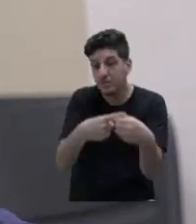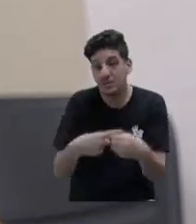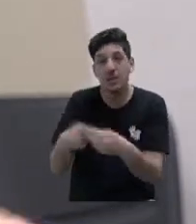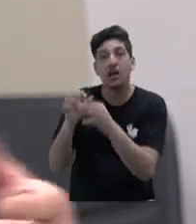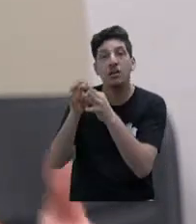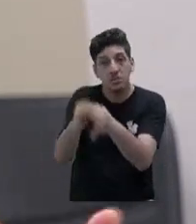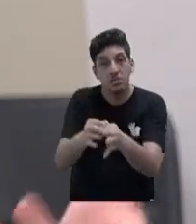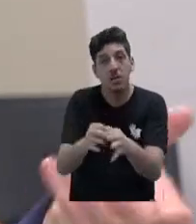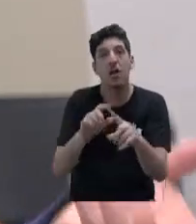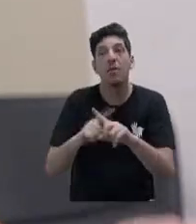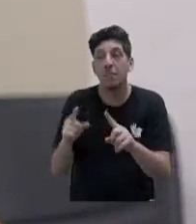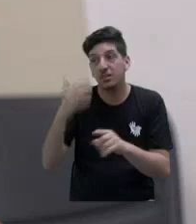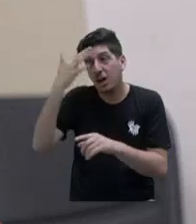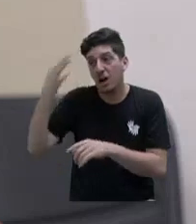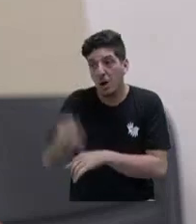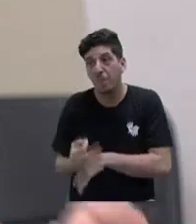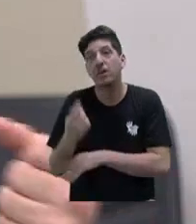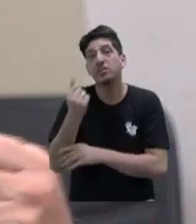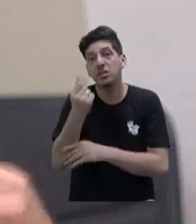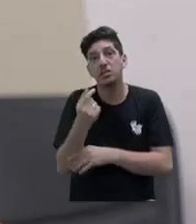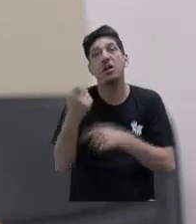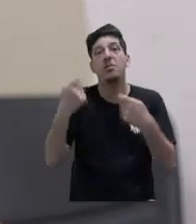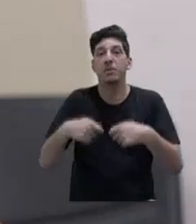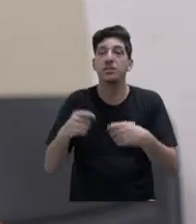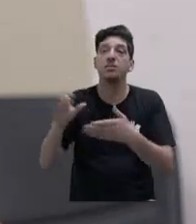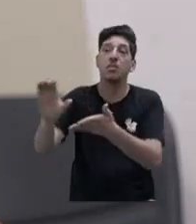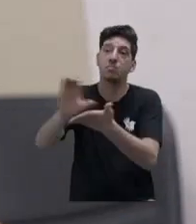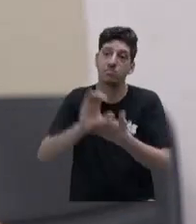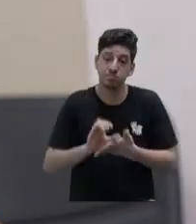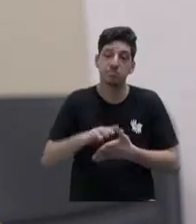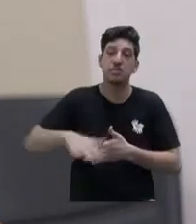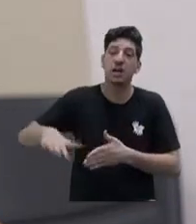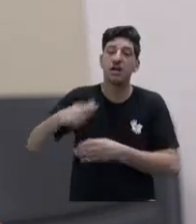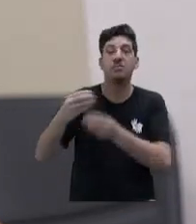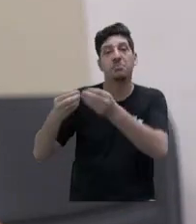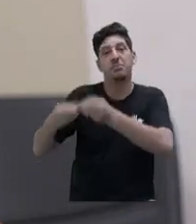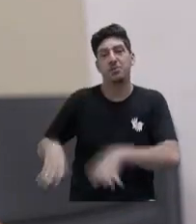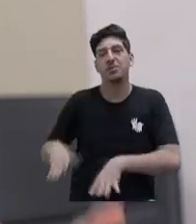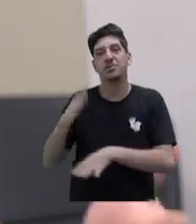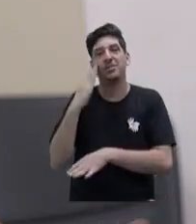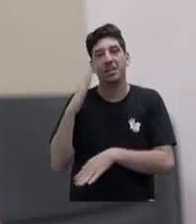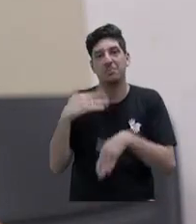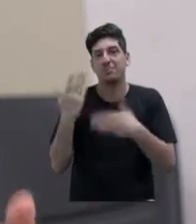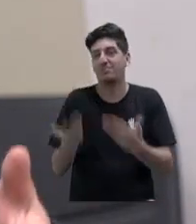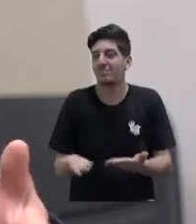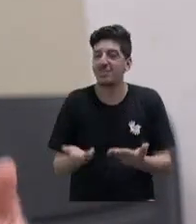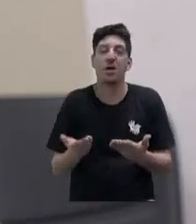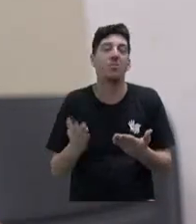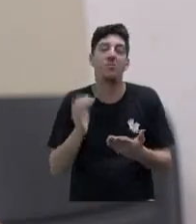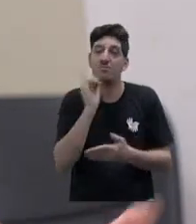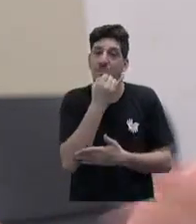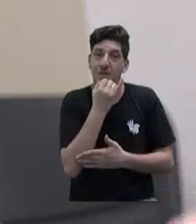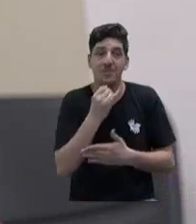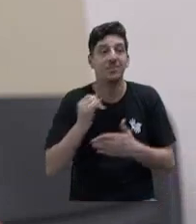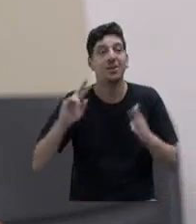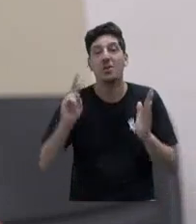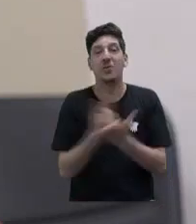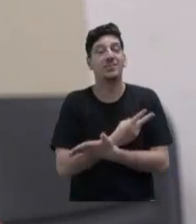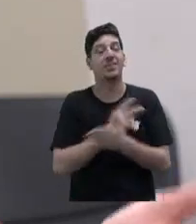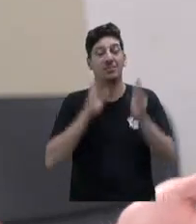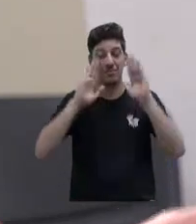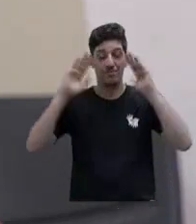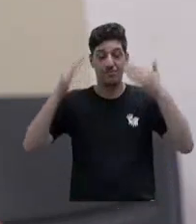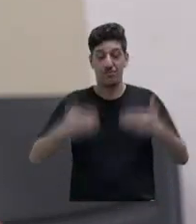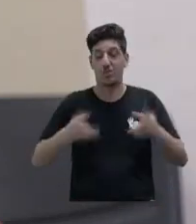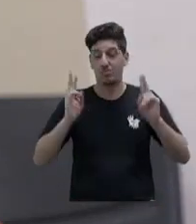que o recurso deve ser colocado somente na área impactada. Então, fica acabando, concentrando. A Vale, eu falo